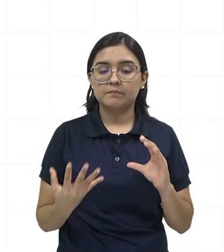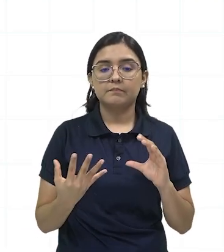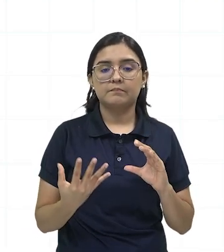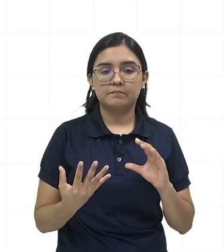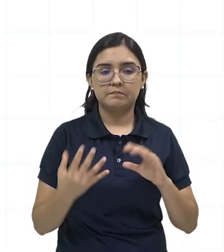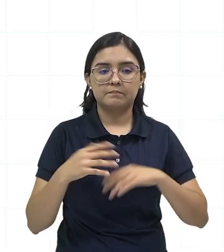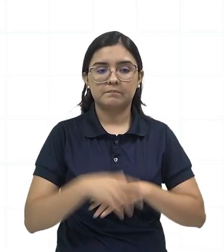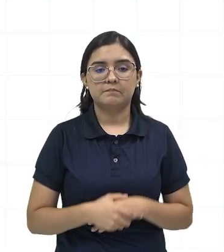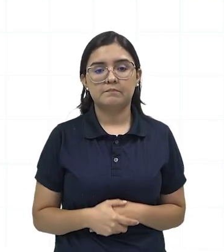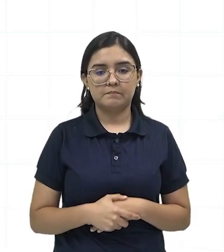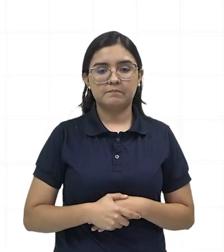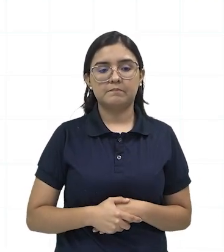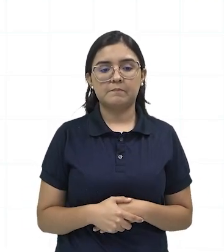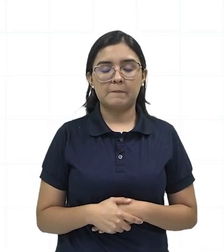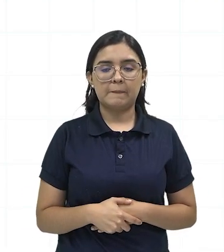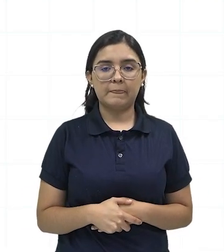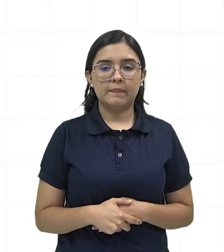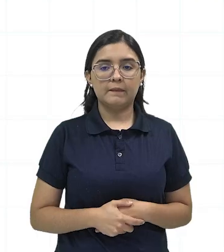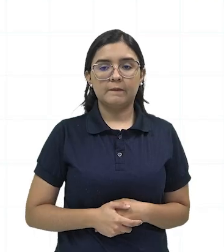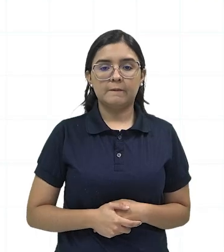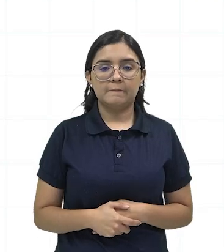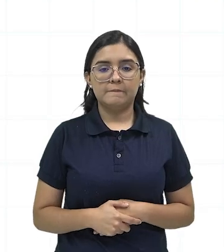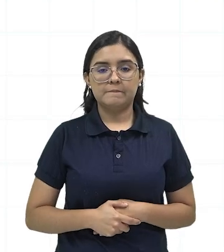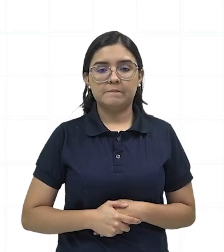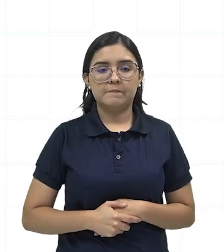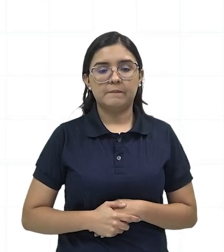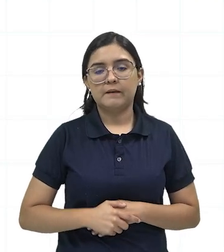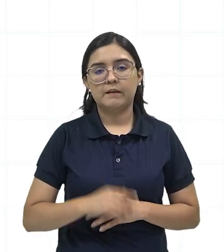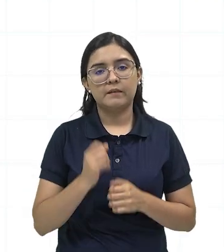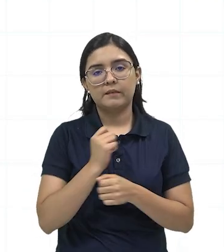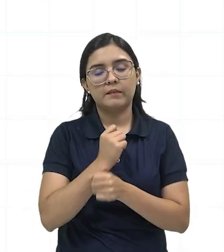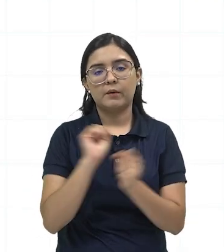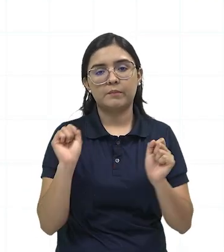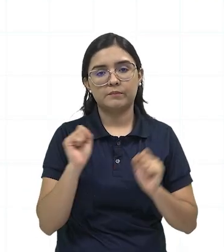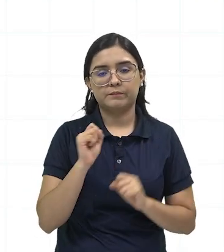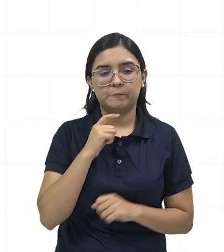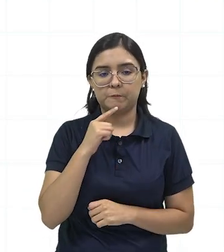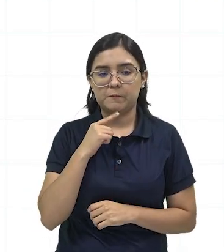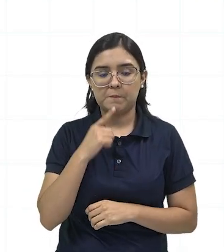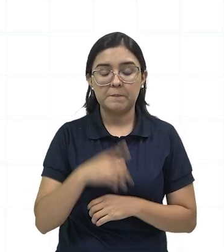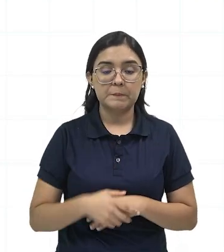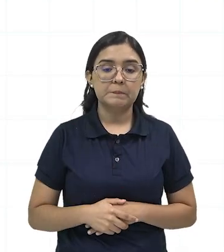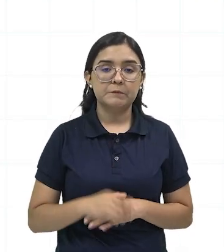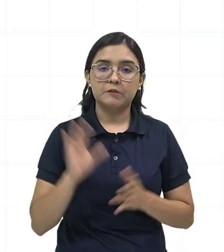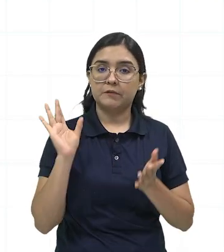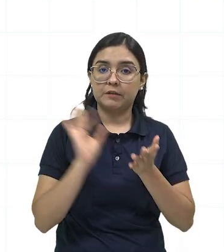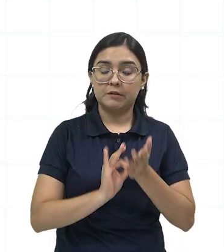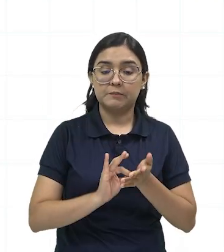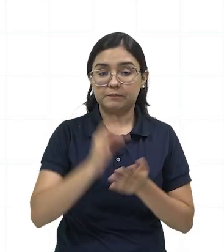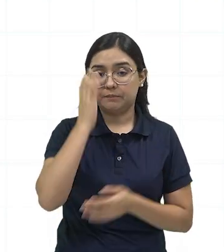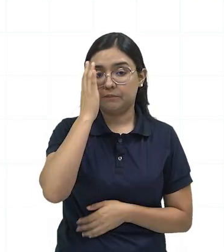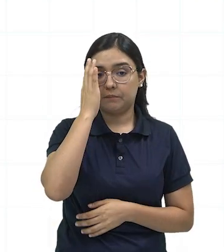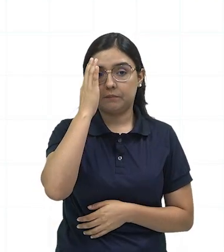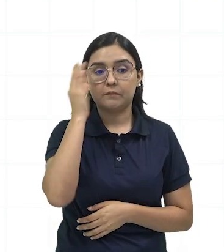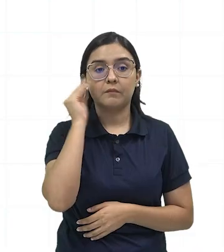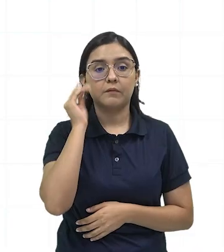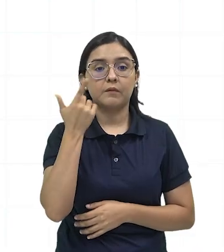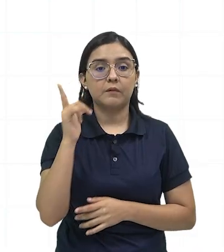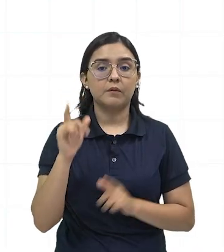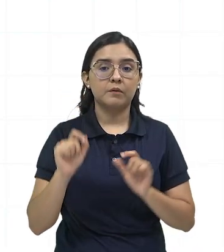campo do absurdo, aquilo que não é possível dentro da realidade. Vamos ver mais um